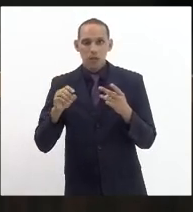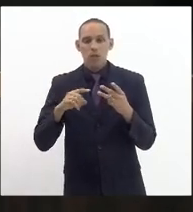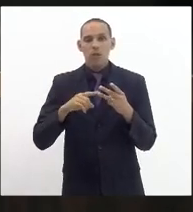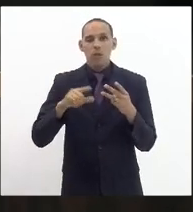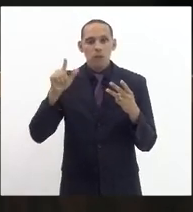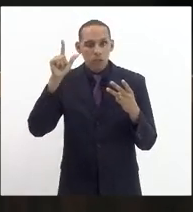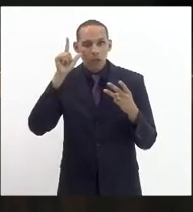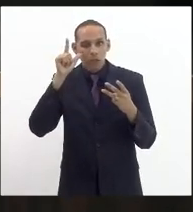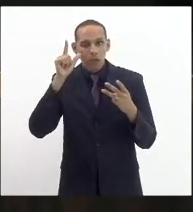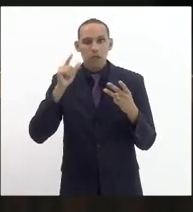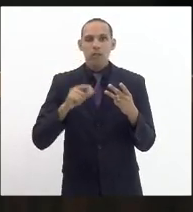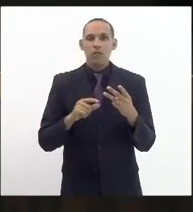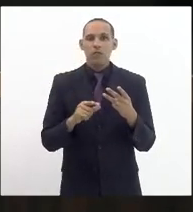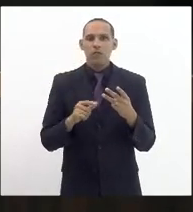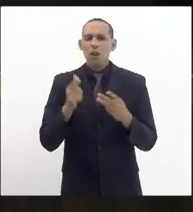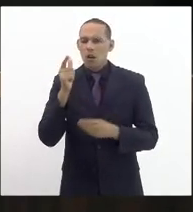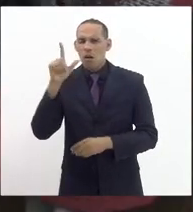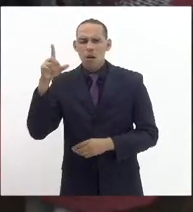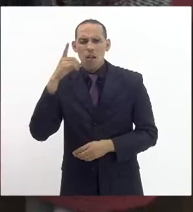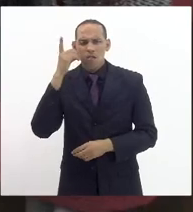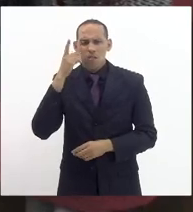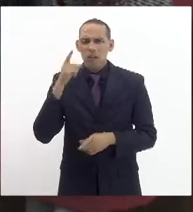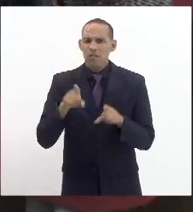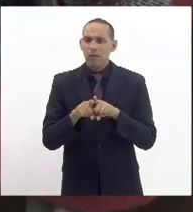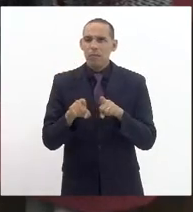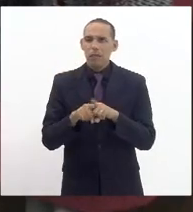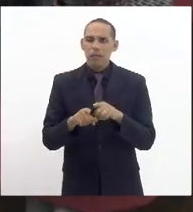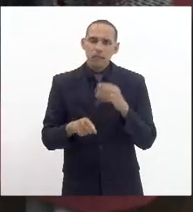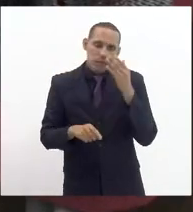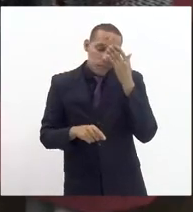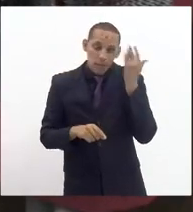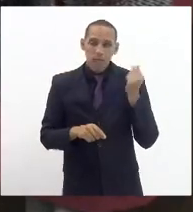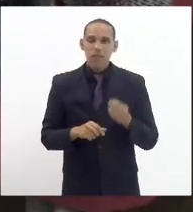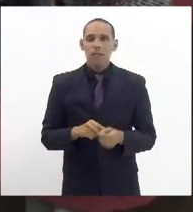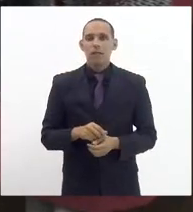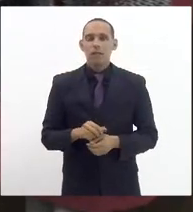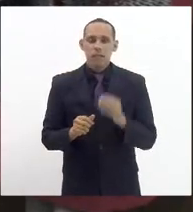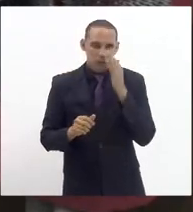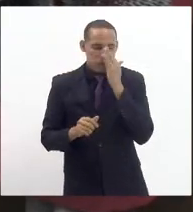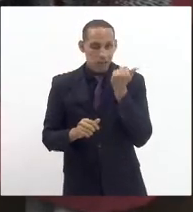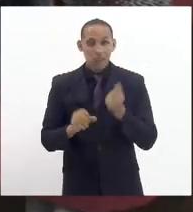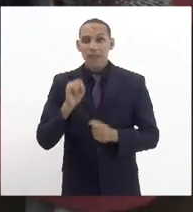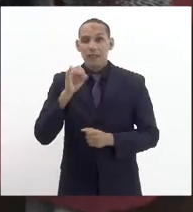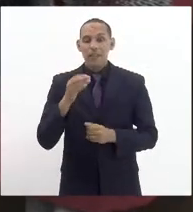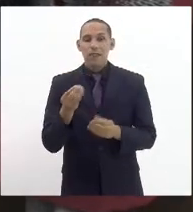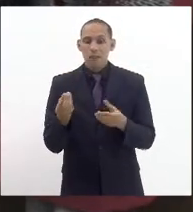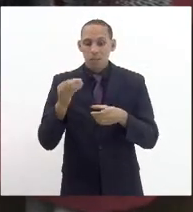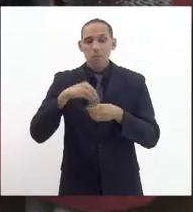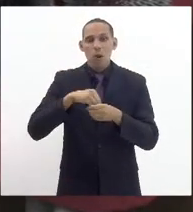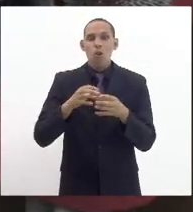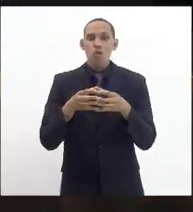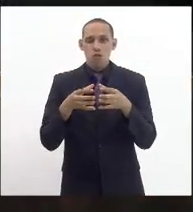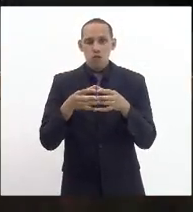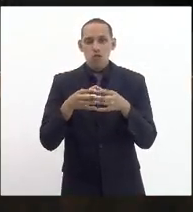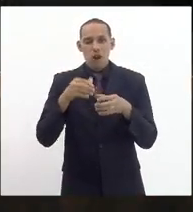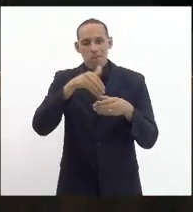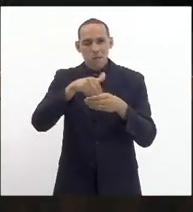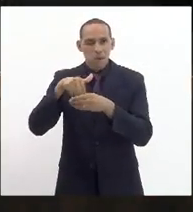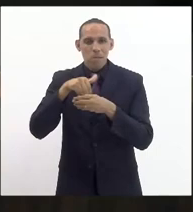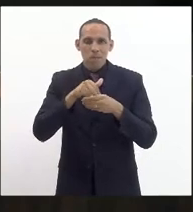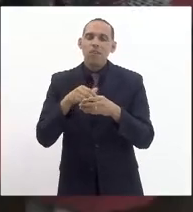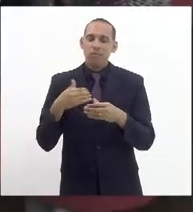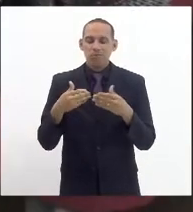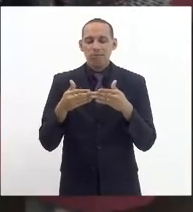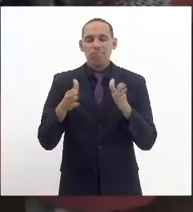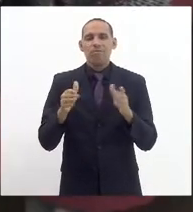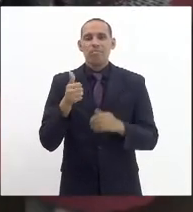coautora. Eu acho que outros deputados também. Se Vossa Excelência puder abrir lá no grupo de votação, presidente. Vou abrir.